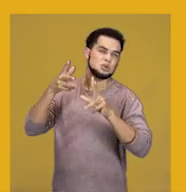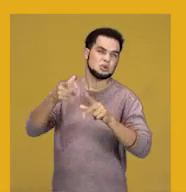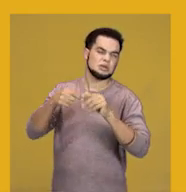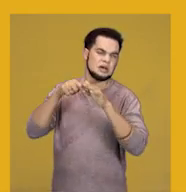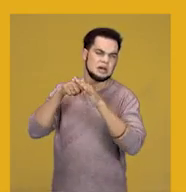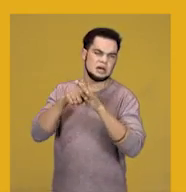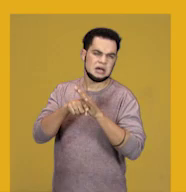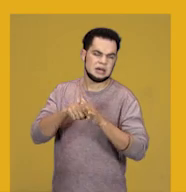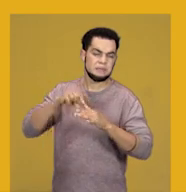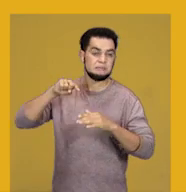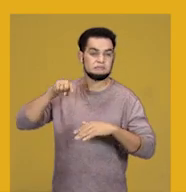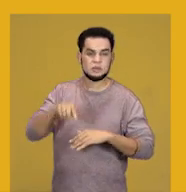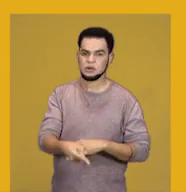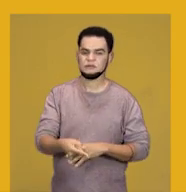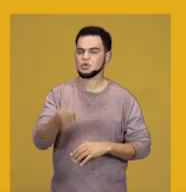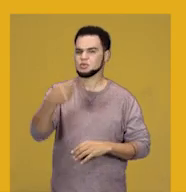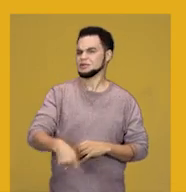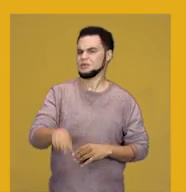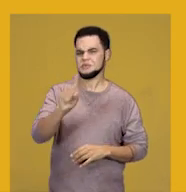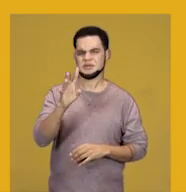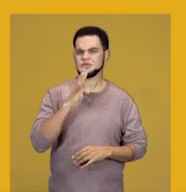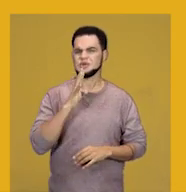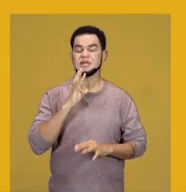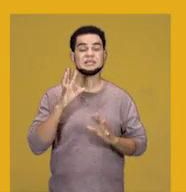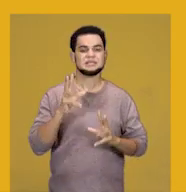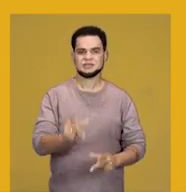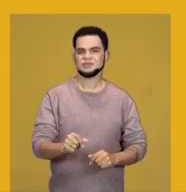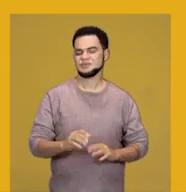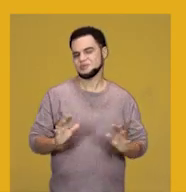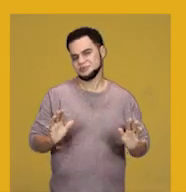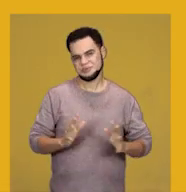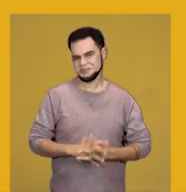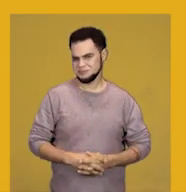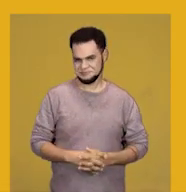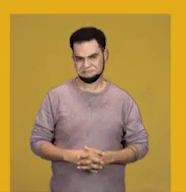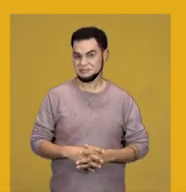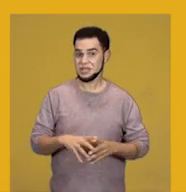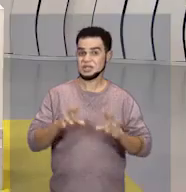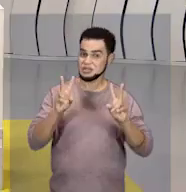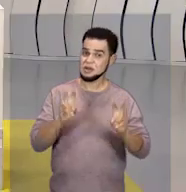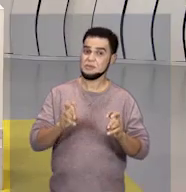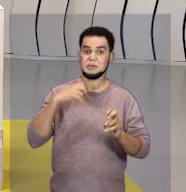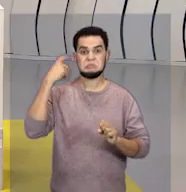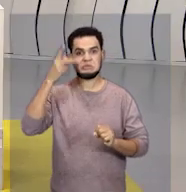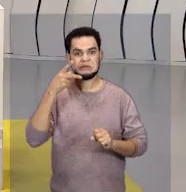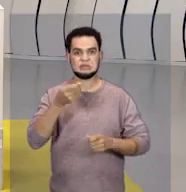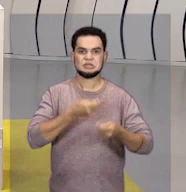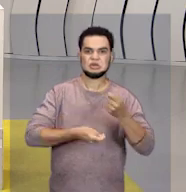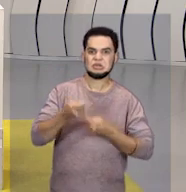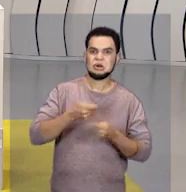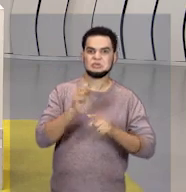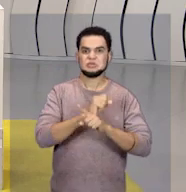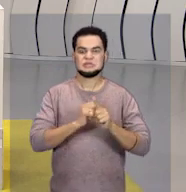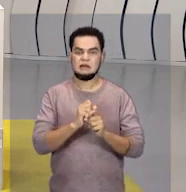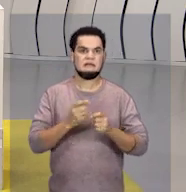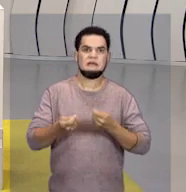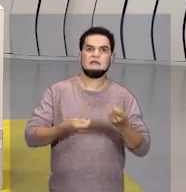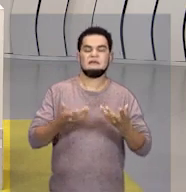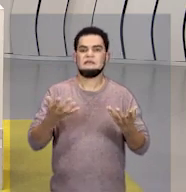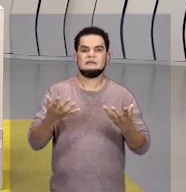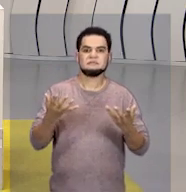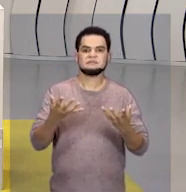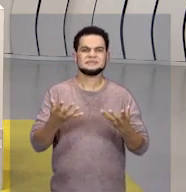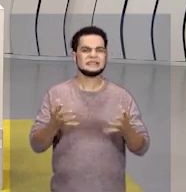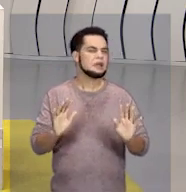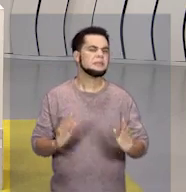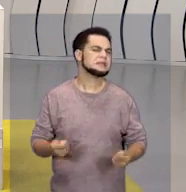que estão nas leis que regem a nossa organização social, política e econômica. Mas a gente precisa exercer esses